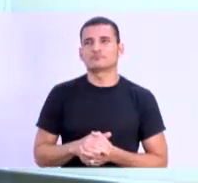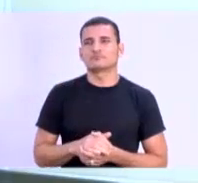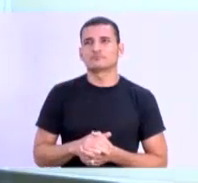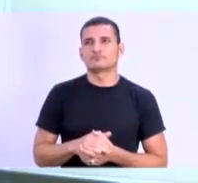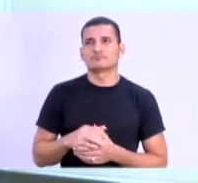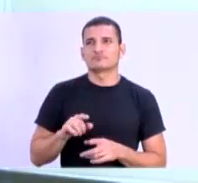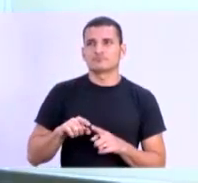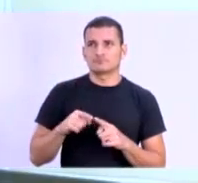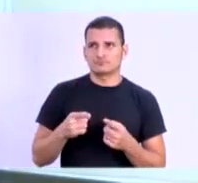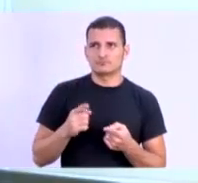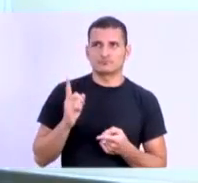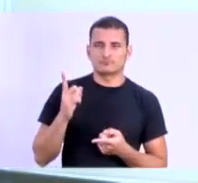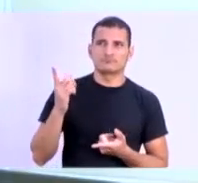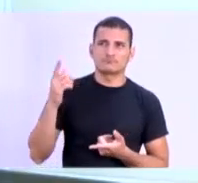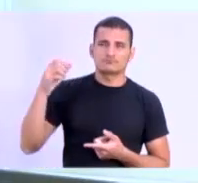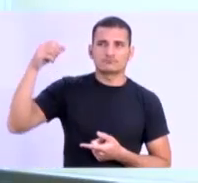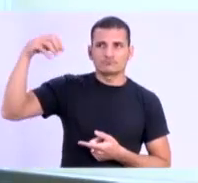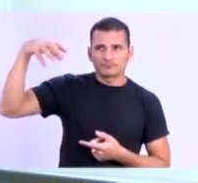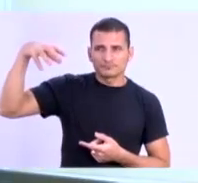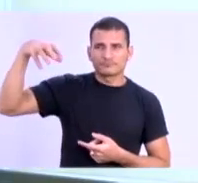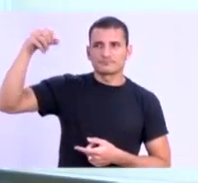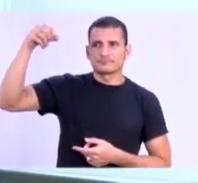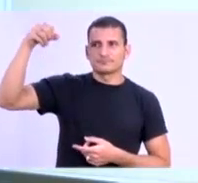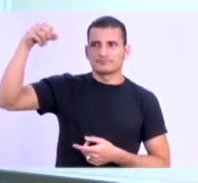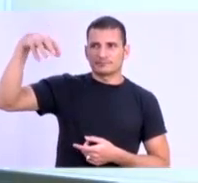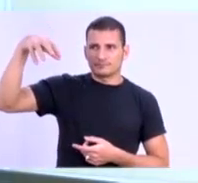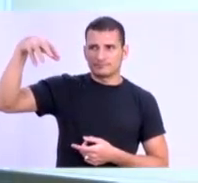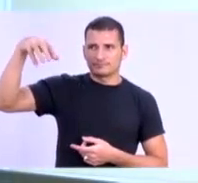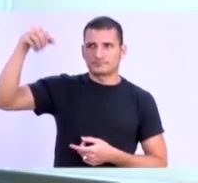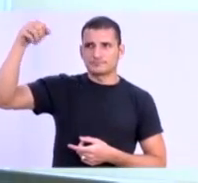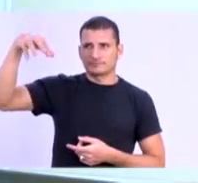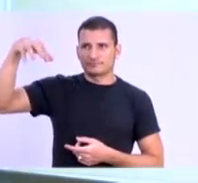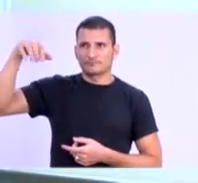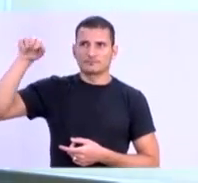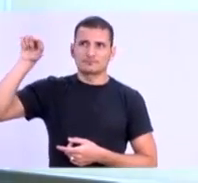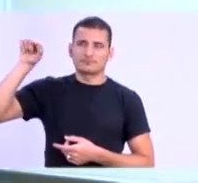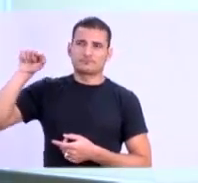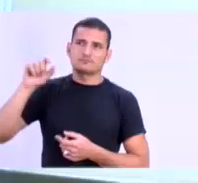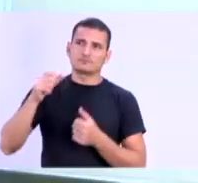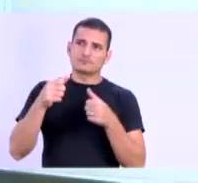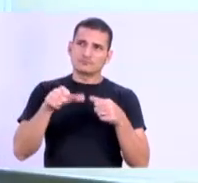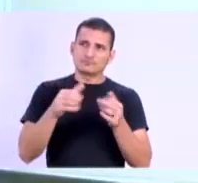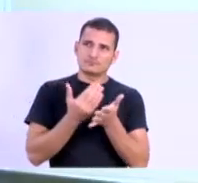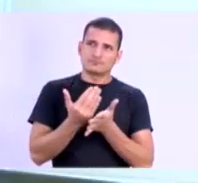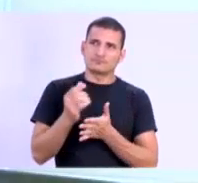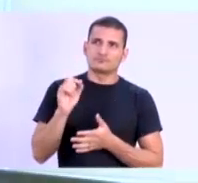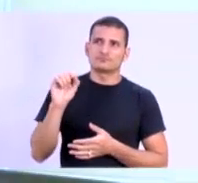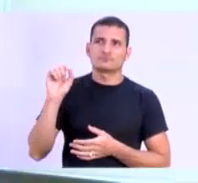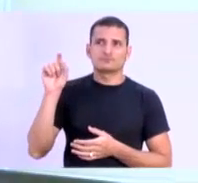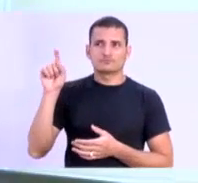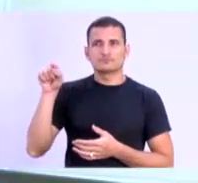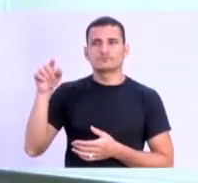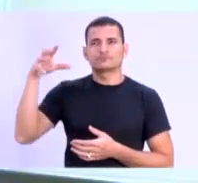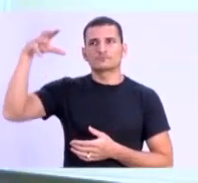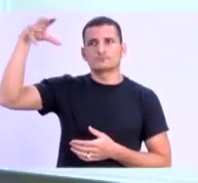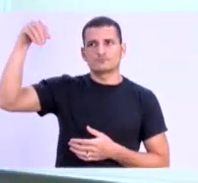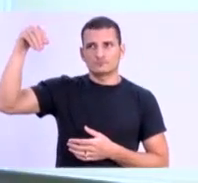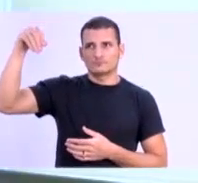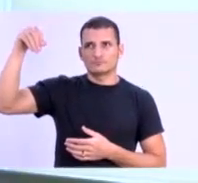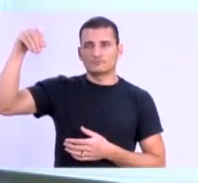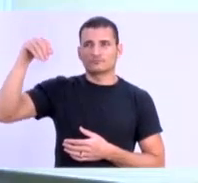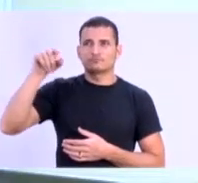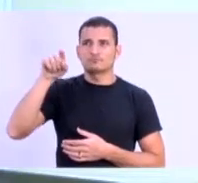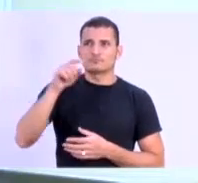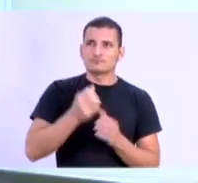essa lâmpada vai poder acender e apagar, né, várias vezes, mas o estado inicial dela é que ela está apagada. Então, quando você